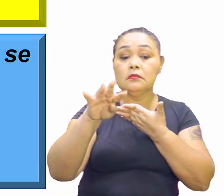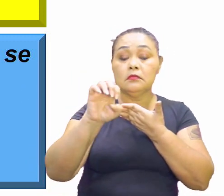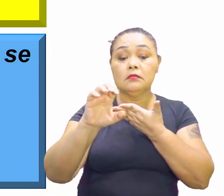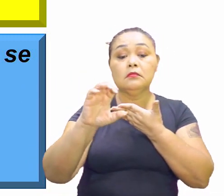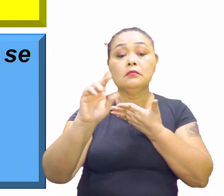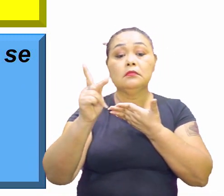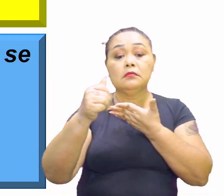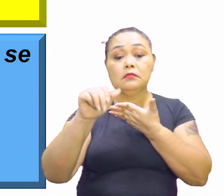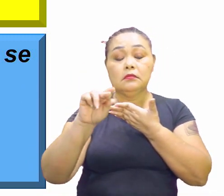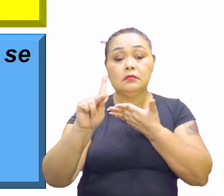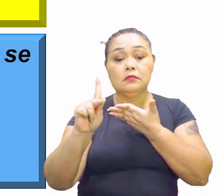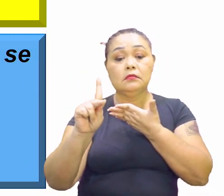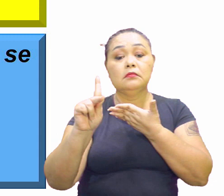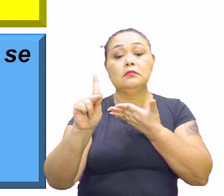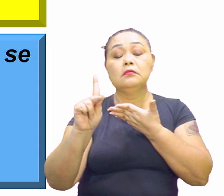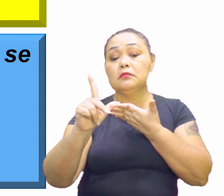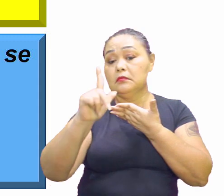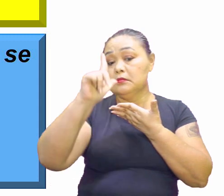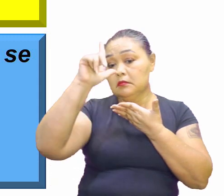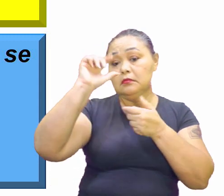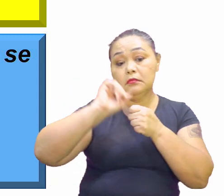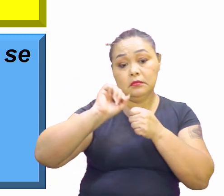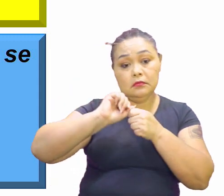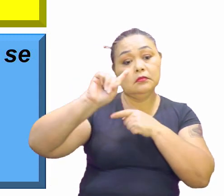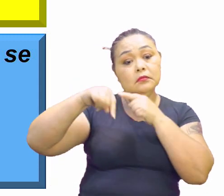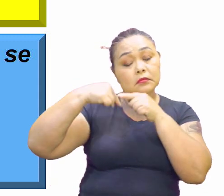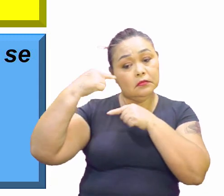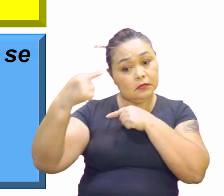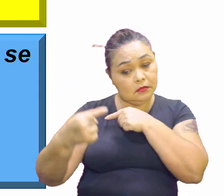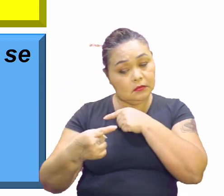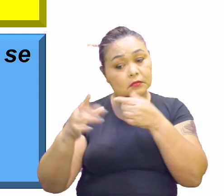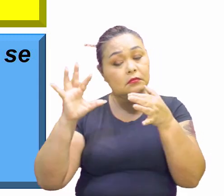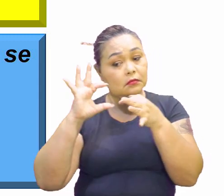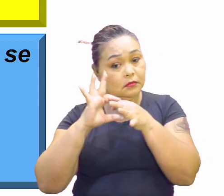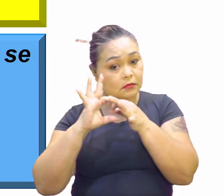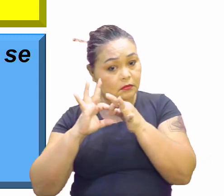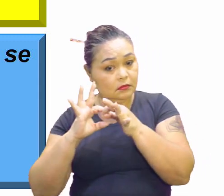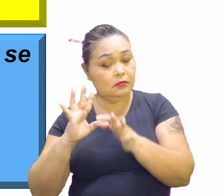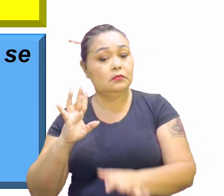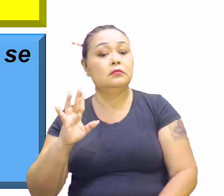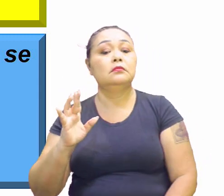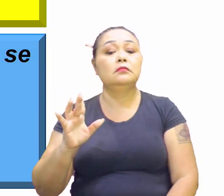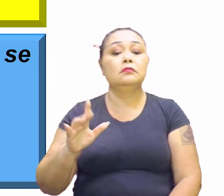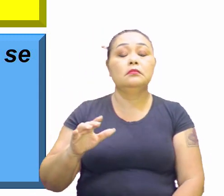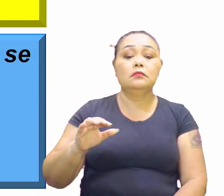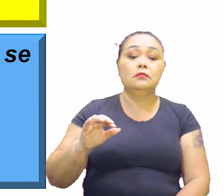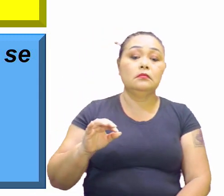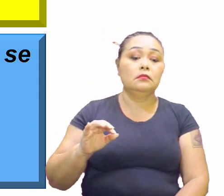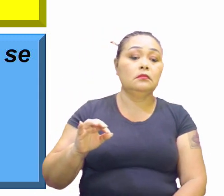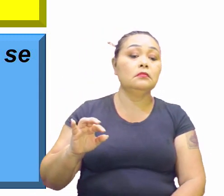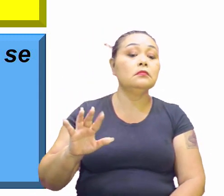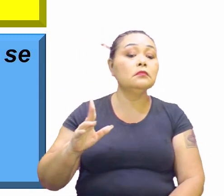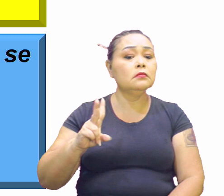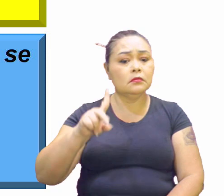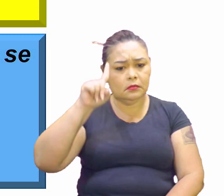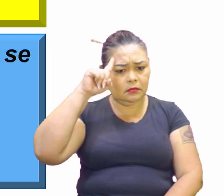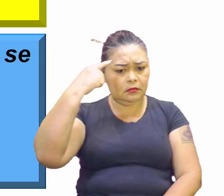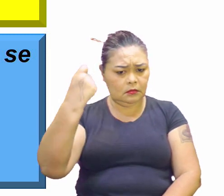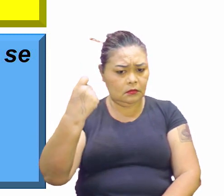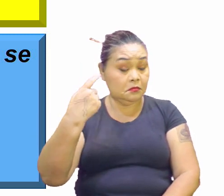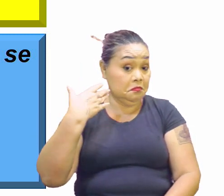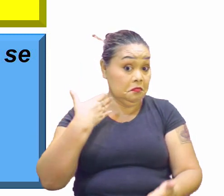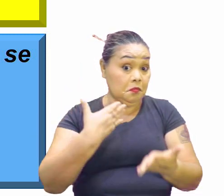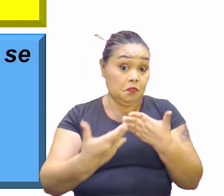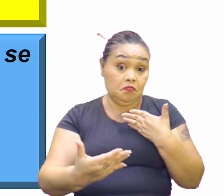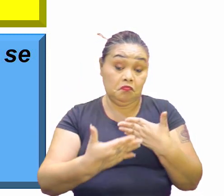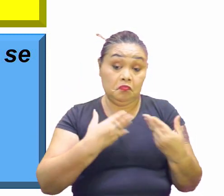Arthur, filósofo alemão, o maior erro, aí você vai contextualizar, você diz e faz a relação com a temática. A violência, seja